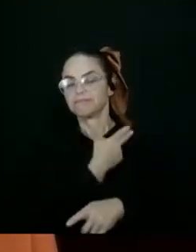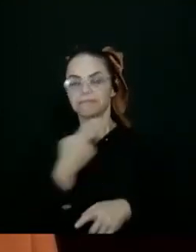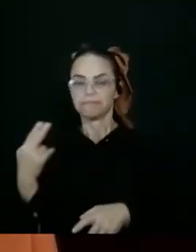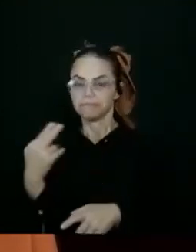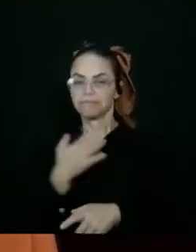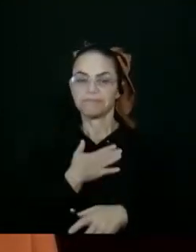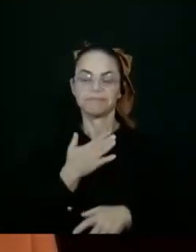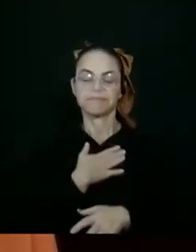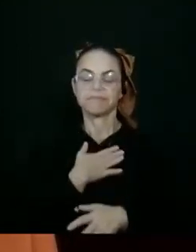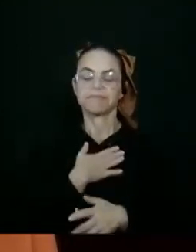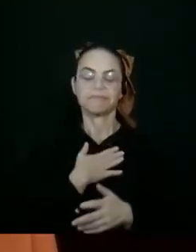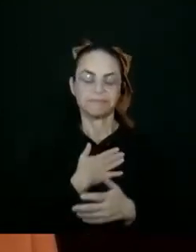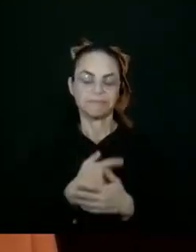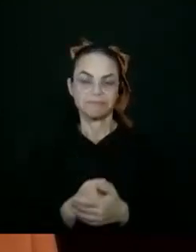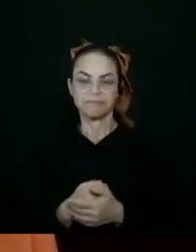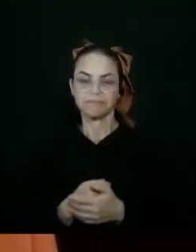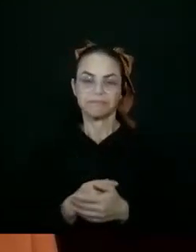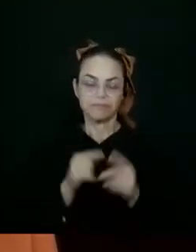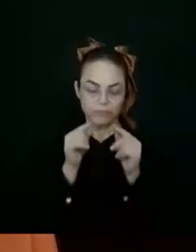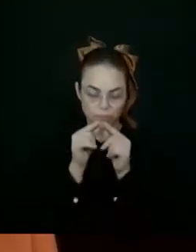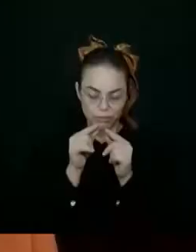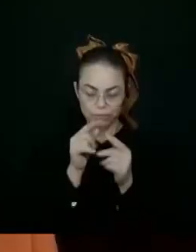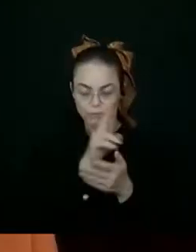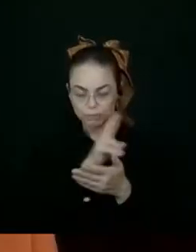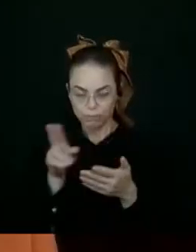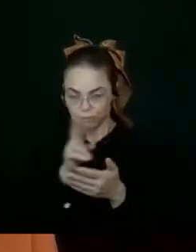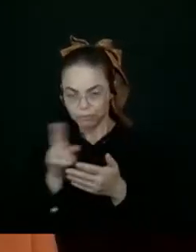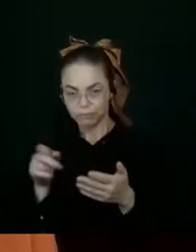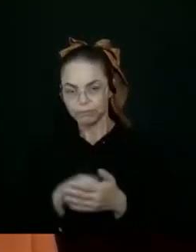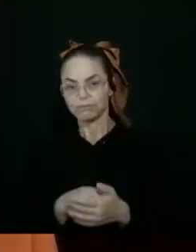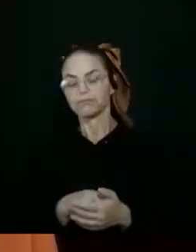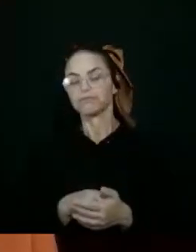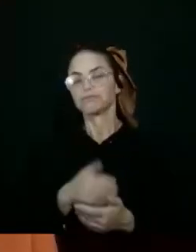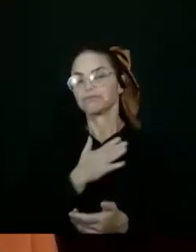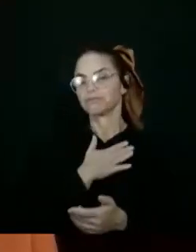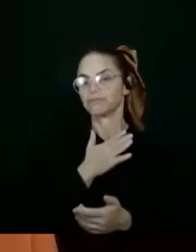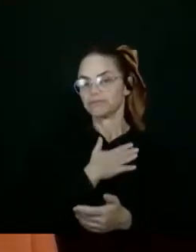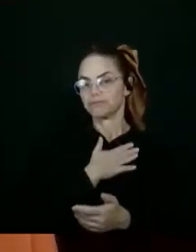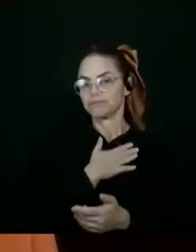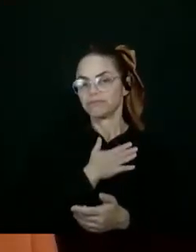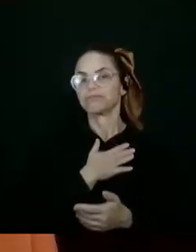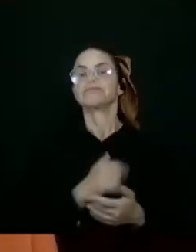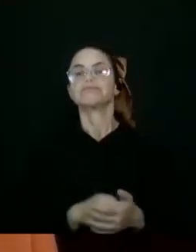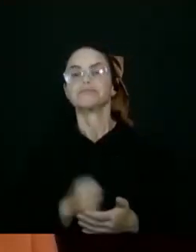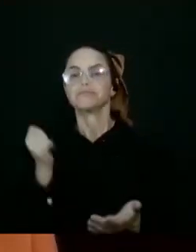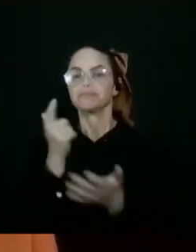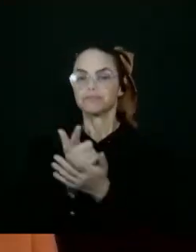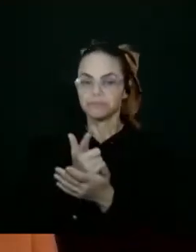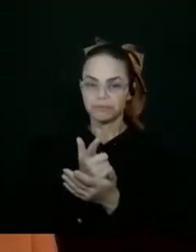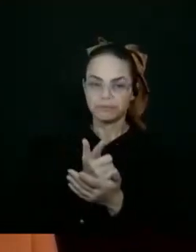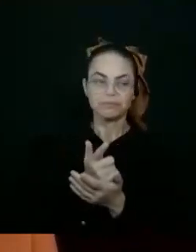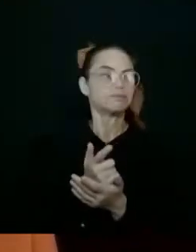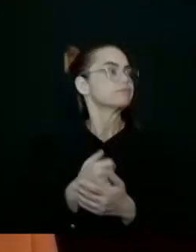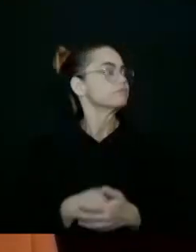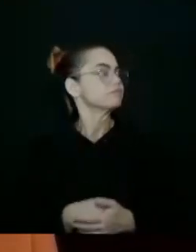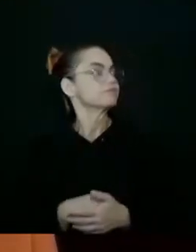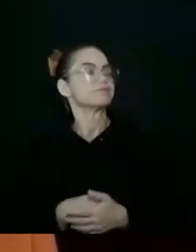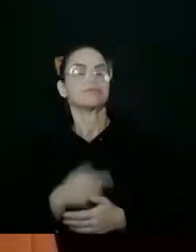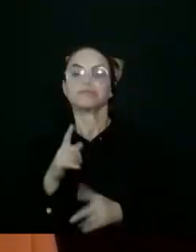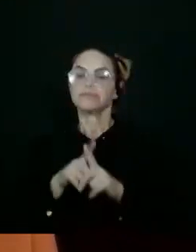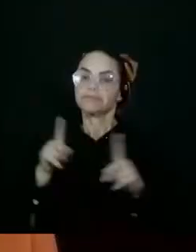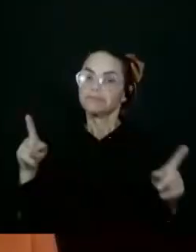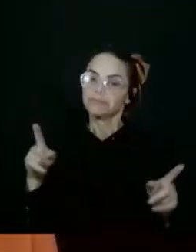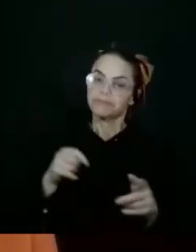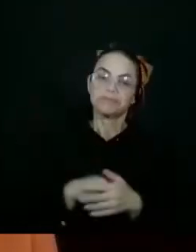lá em letrinhas pequenas que o recibo está no meu nome, que eu fui o pagador da despesa, mas,